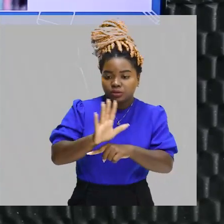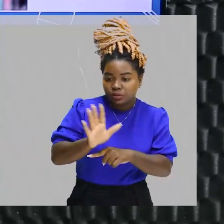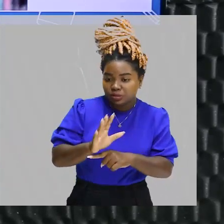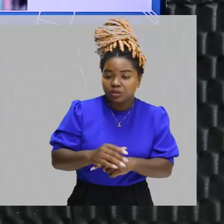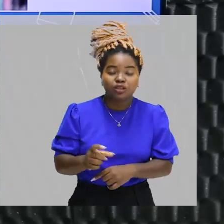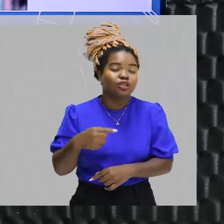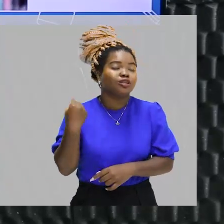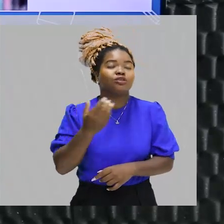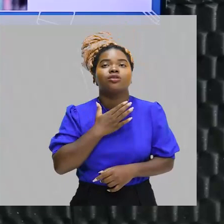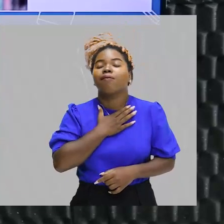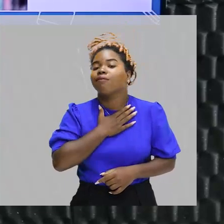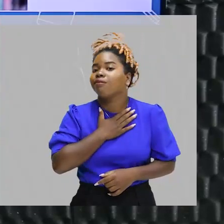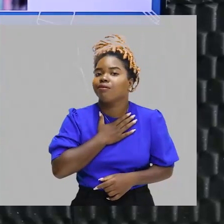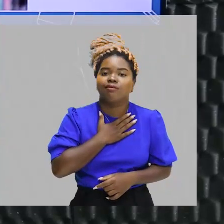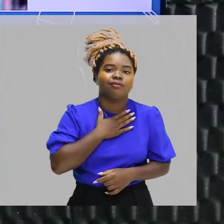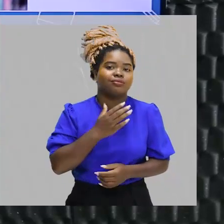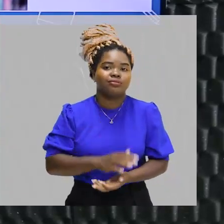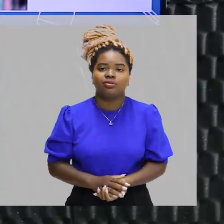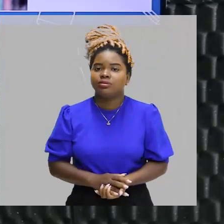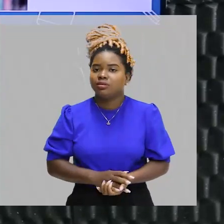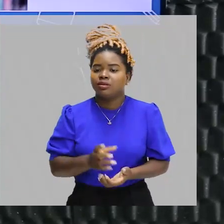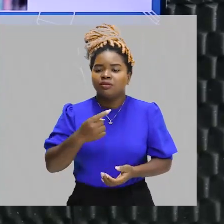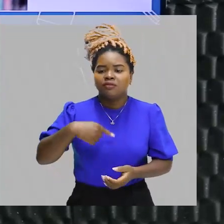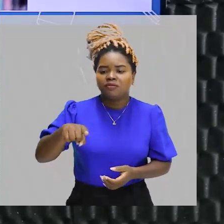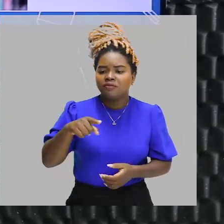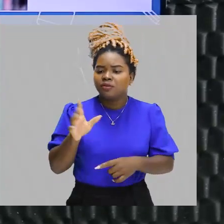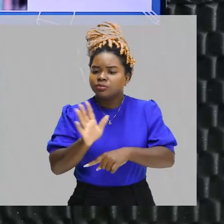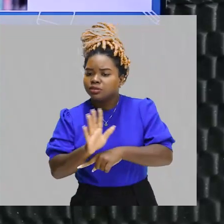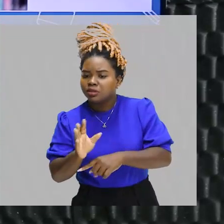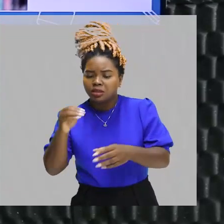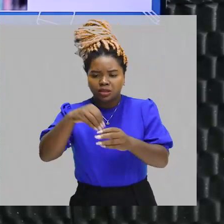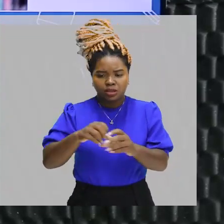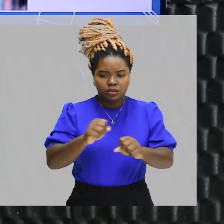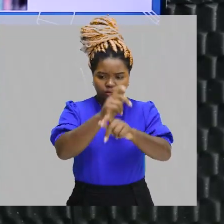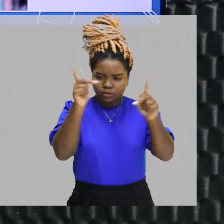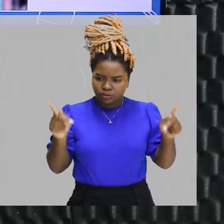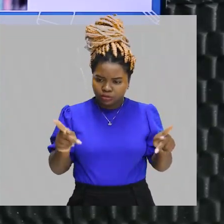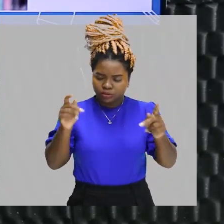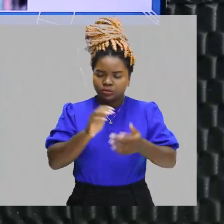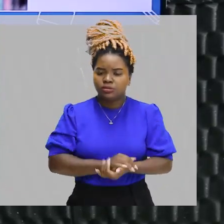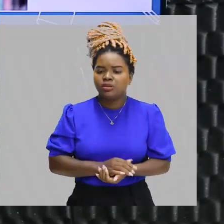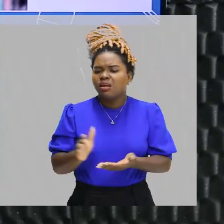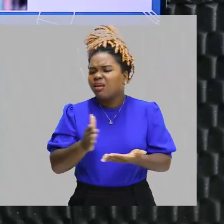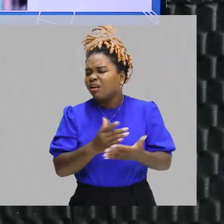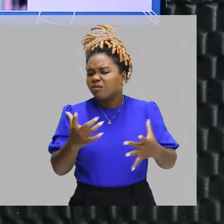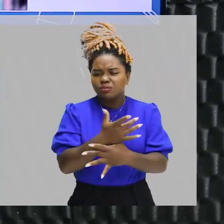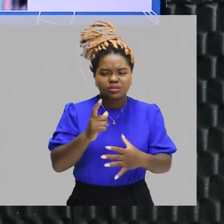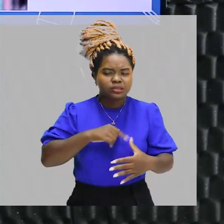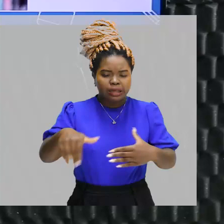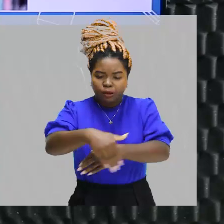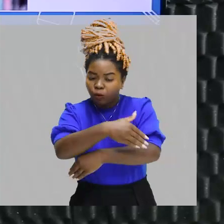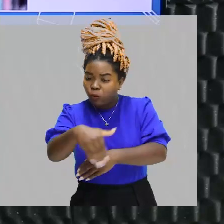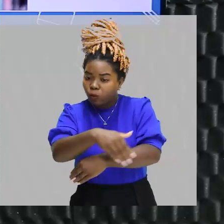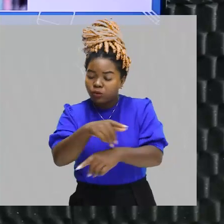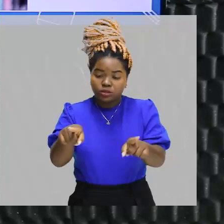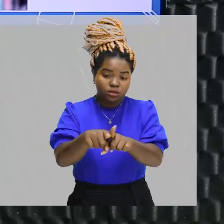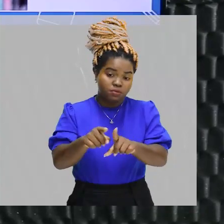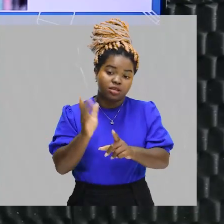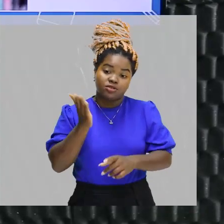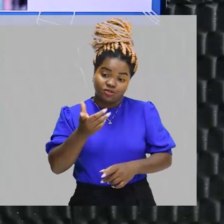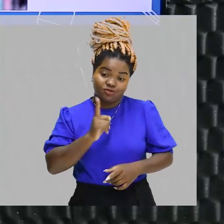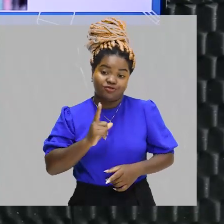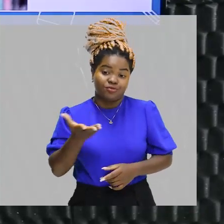falando do cinema físico. Vamos ao cinema, o local, dentro do shopping. Aqui em São Luís é muito dentro do shopping. Em algumas cidades você tem ruas também. Aqui já existiu